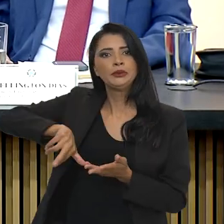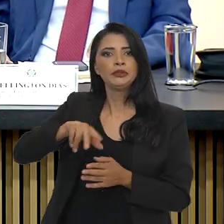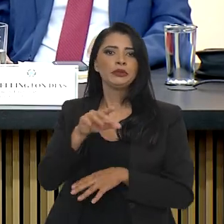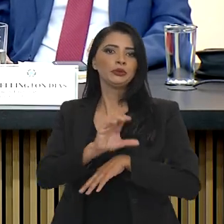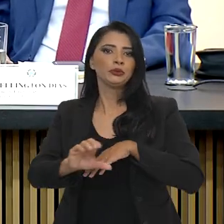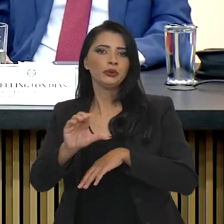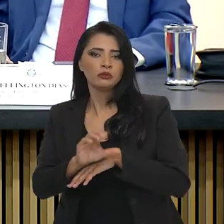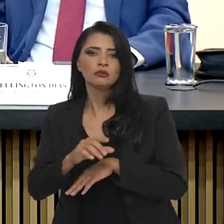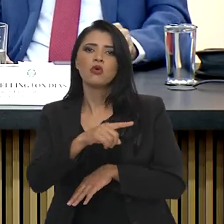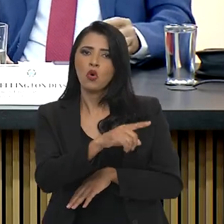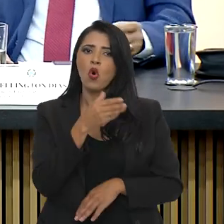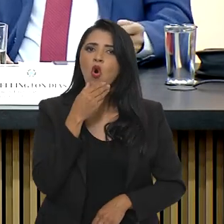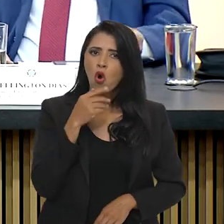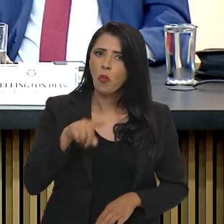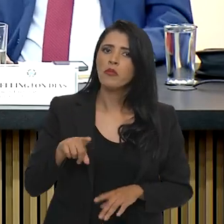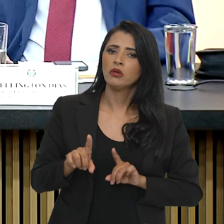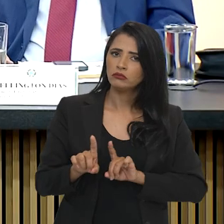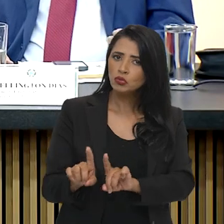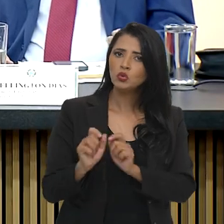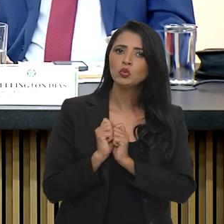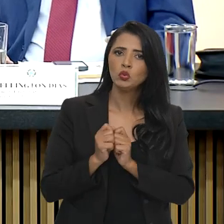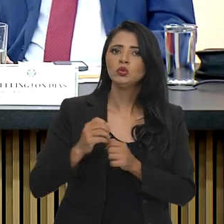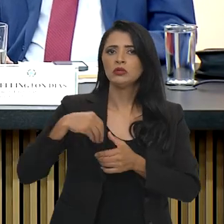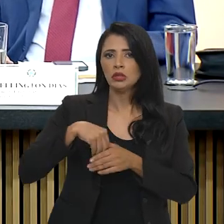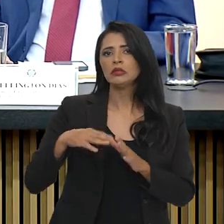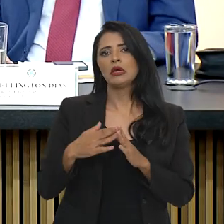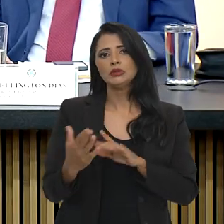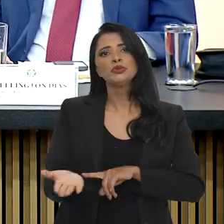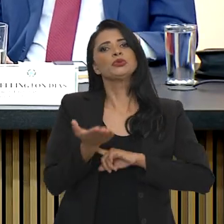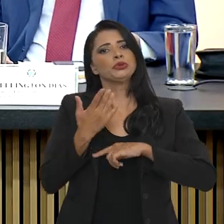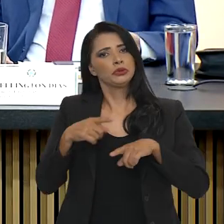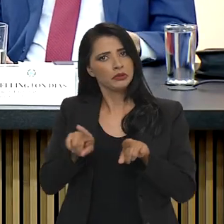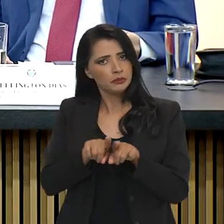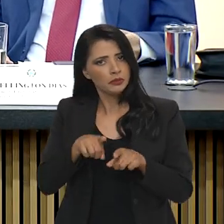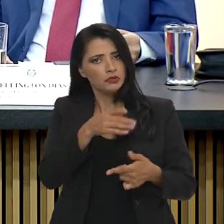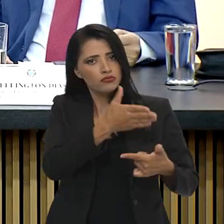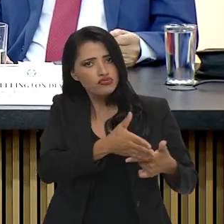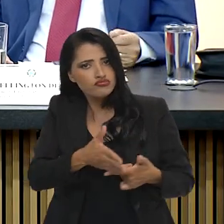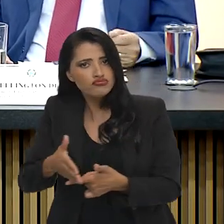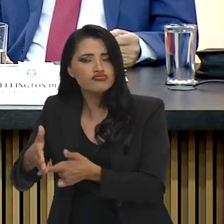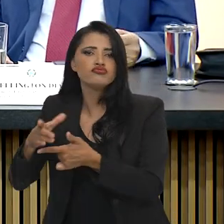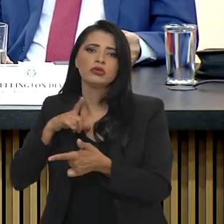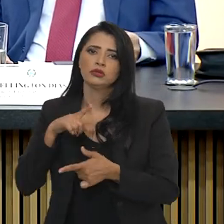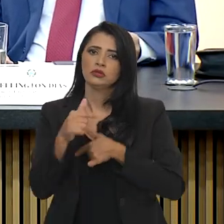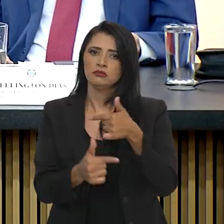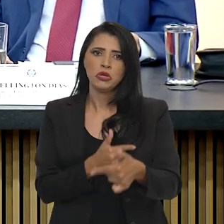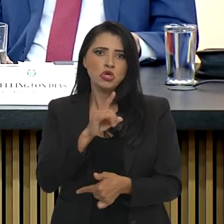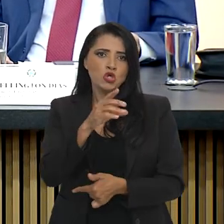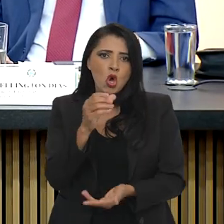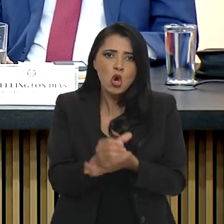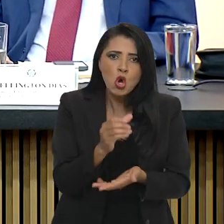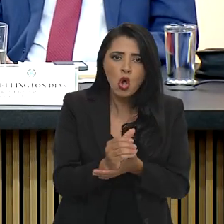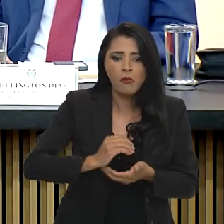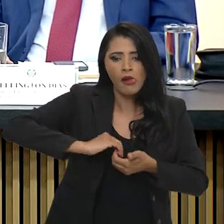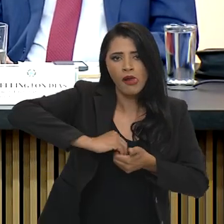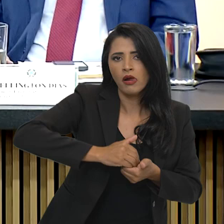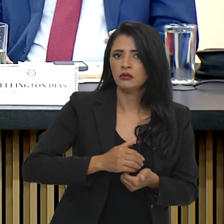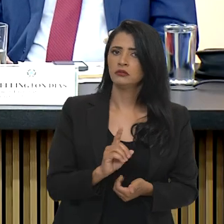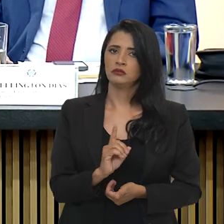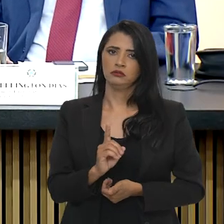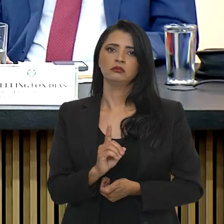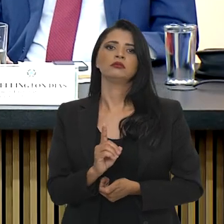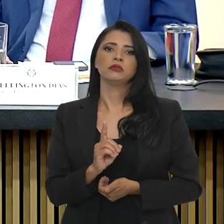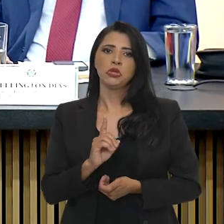de trabalho, é importante que os homens venham junto com a gente dentro de casa. Divida o trabalho. E não é apenas lavar um